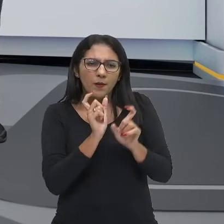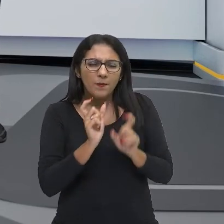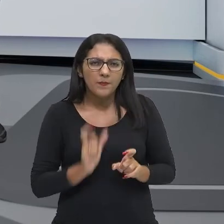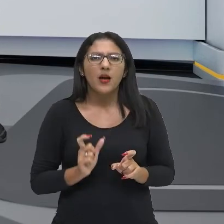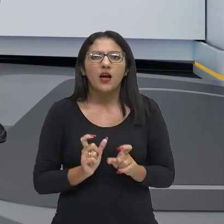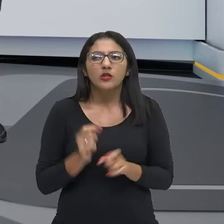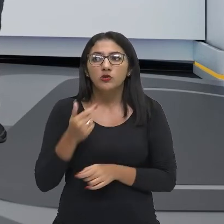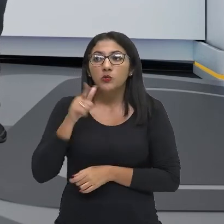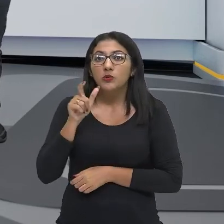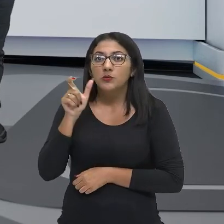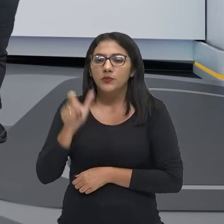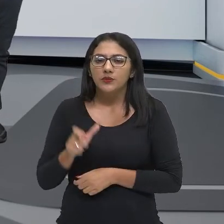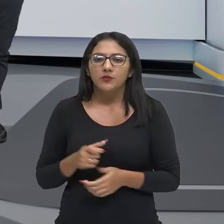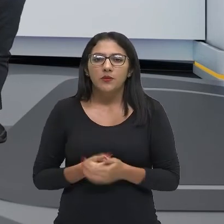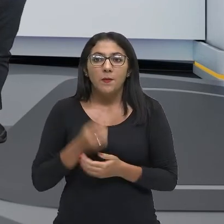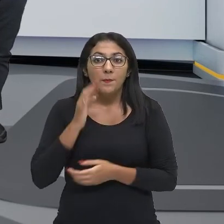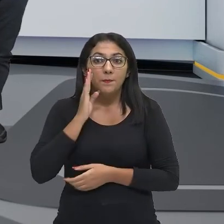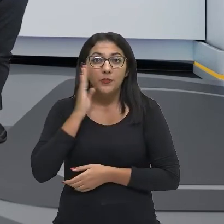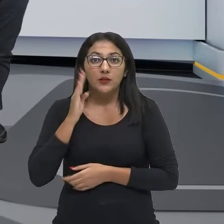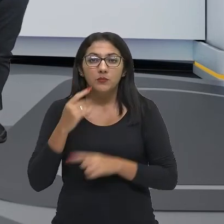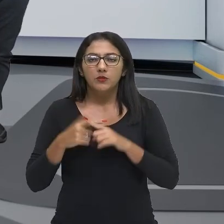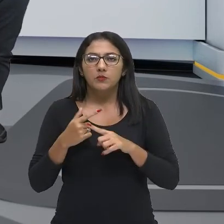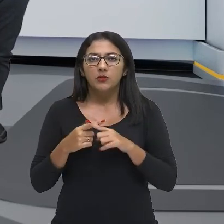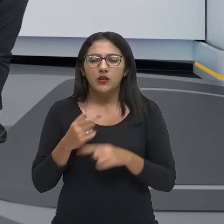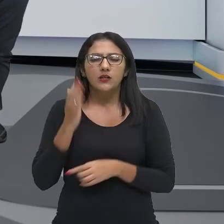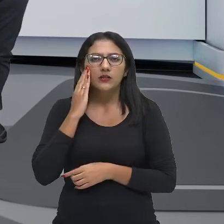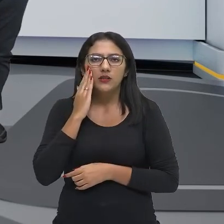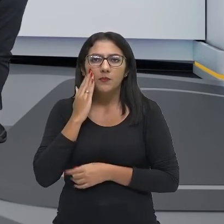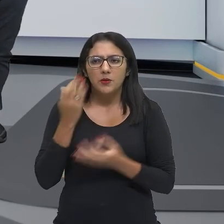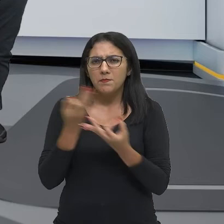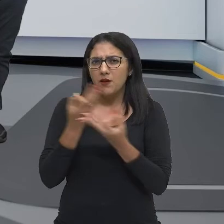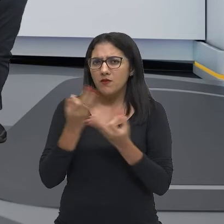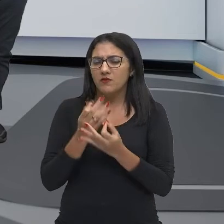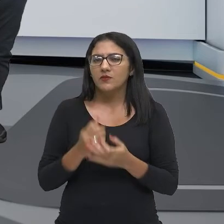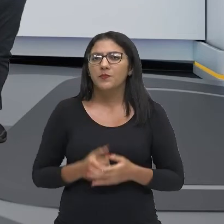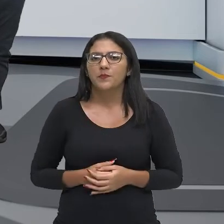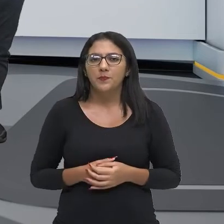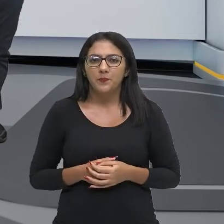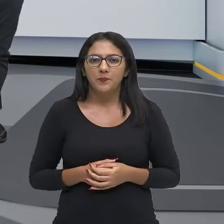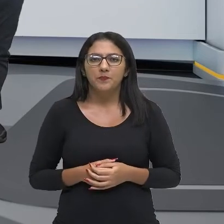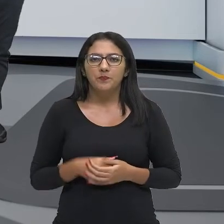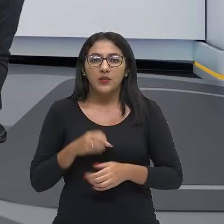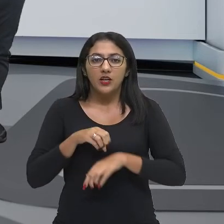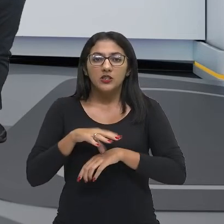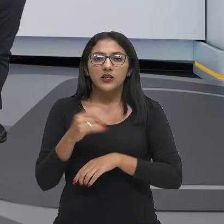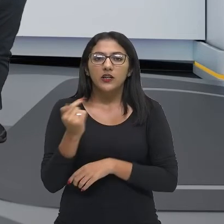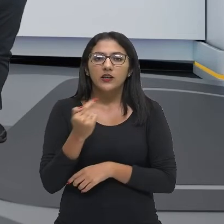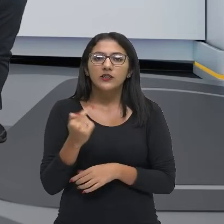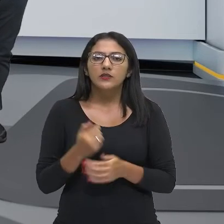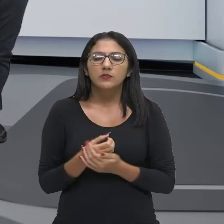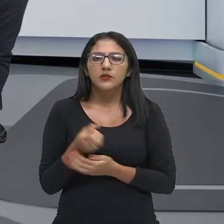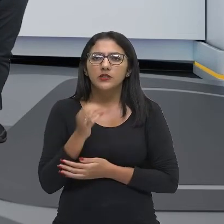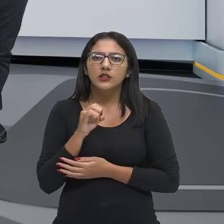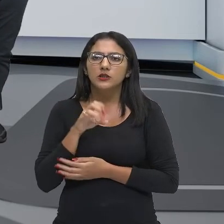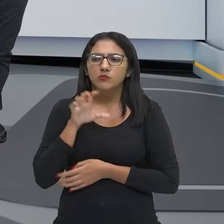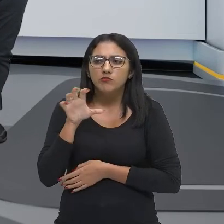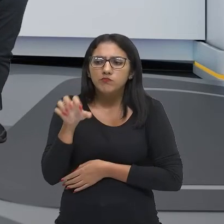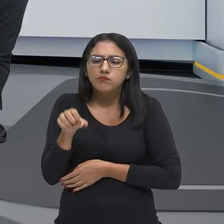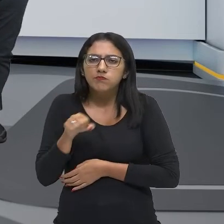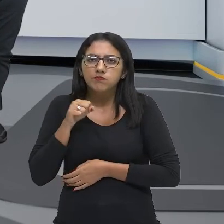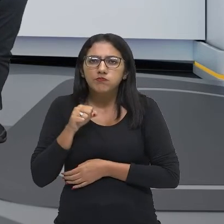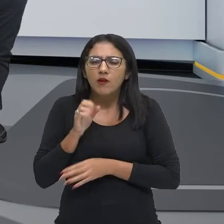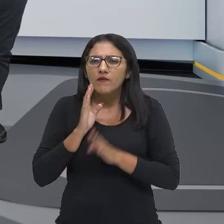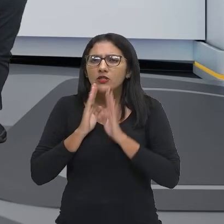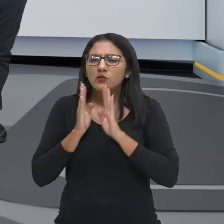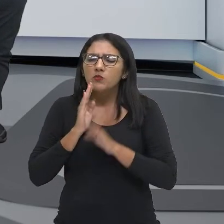ninguém, principalmente porque ninguém é perfeito. Vamos para a dica 7. Ao enviar solicitações de conexão ou de